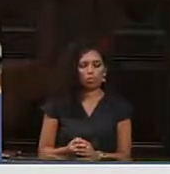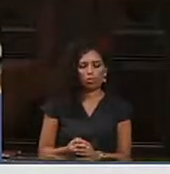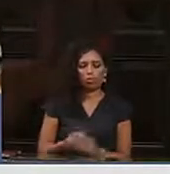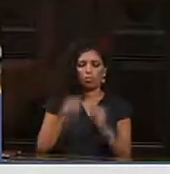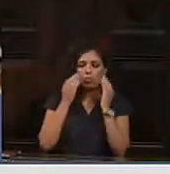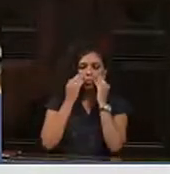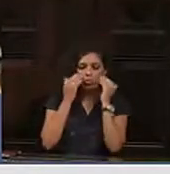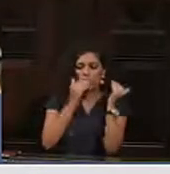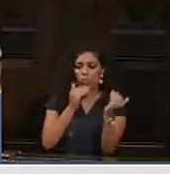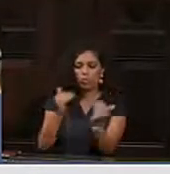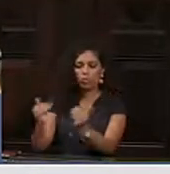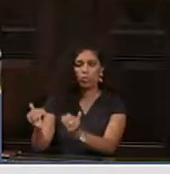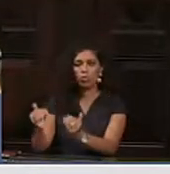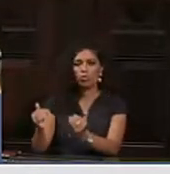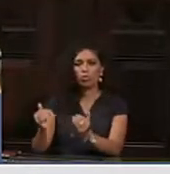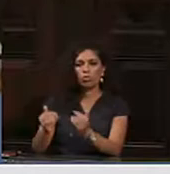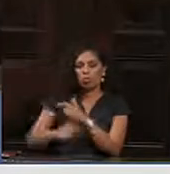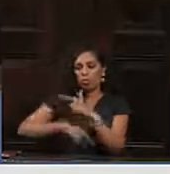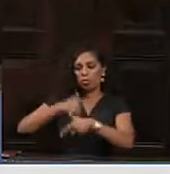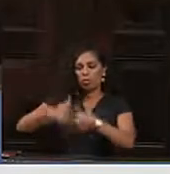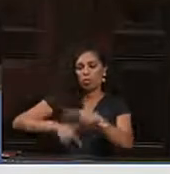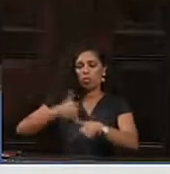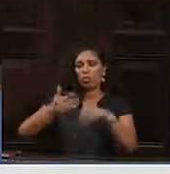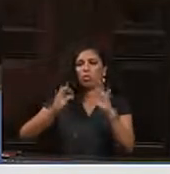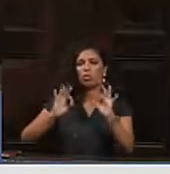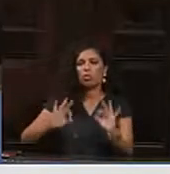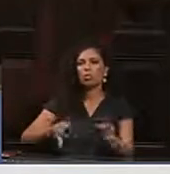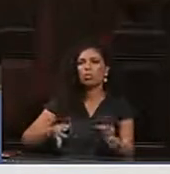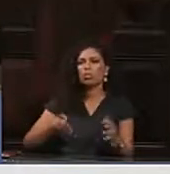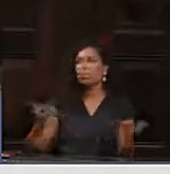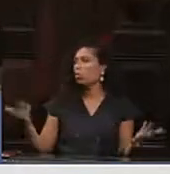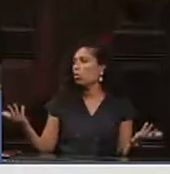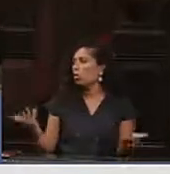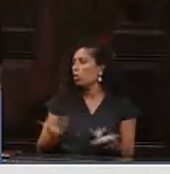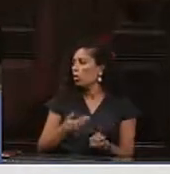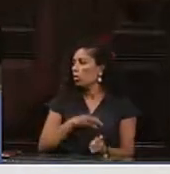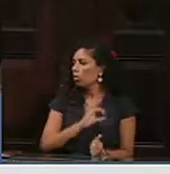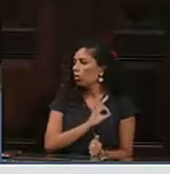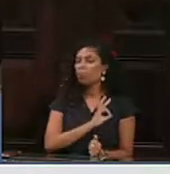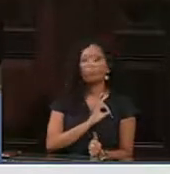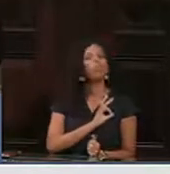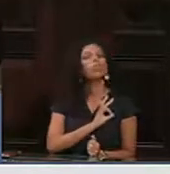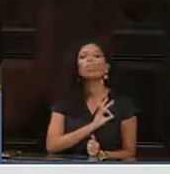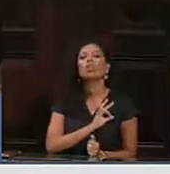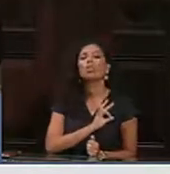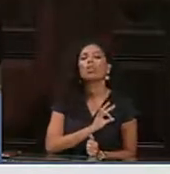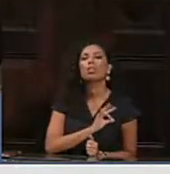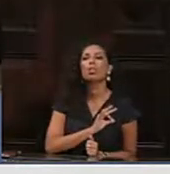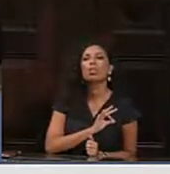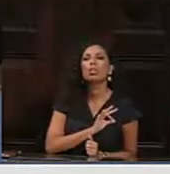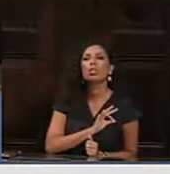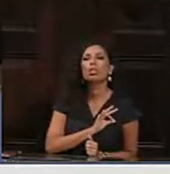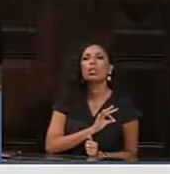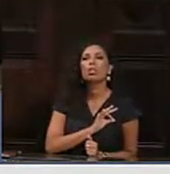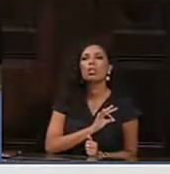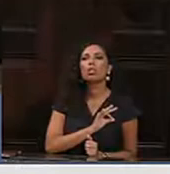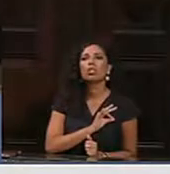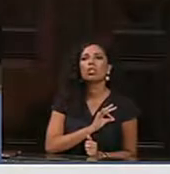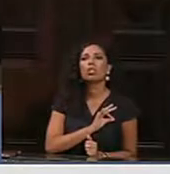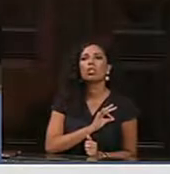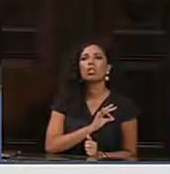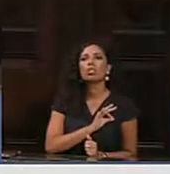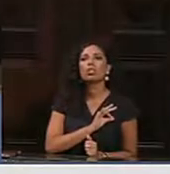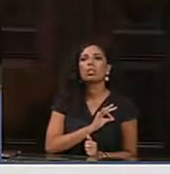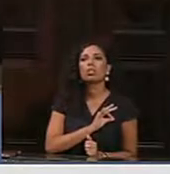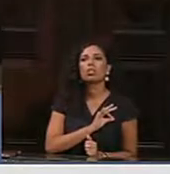Objetividade no que tem que ser feito. Tá? A polícia hoje, o policial militar, vamos colocar, não vou colocar a polícia. Ah, vai colocar